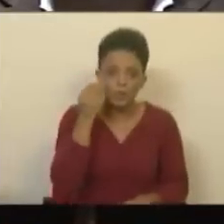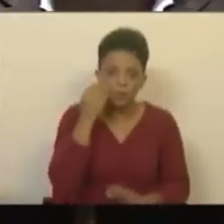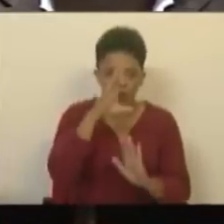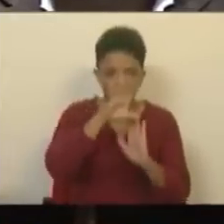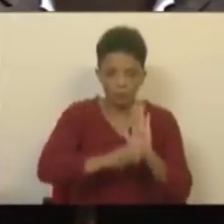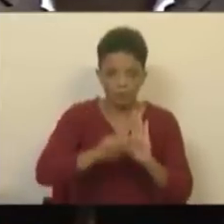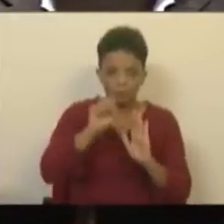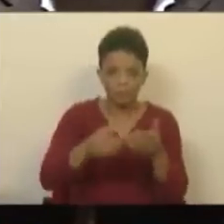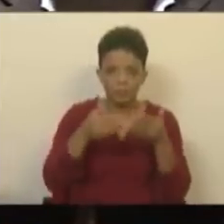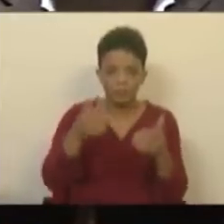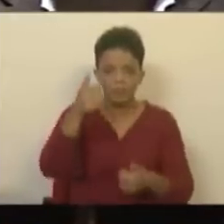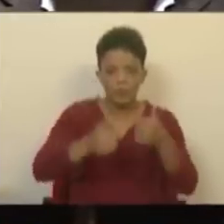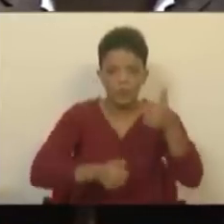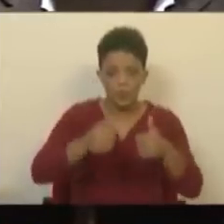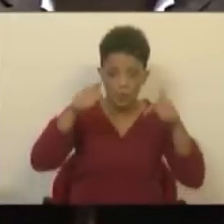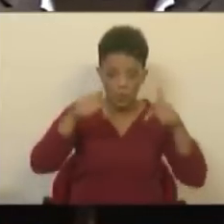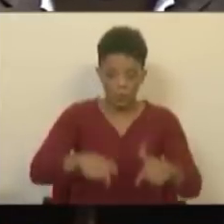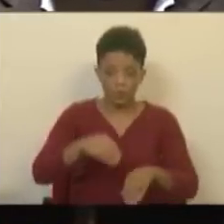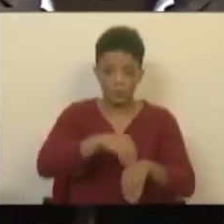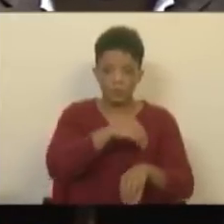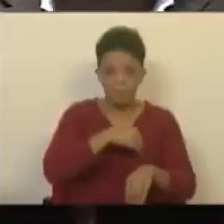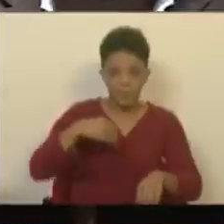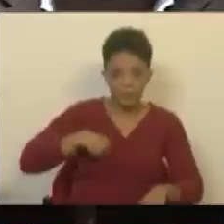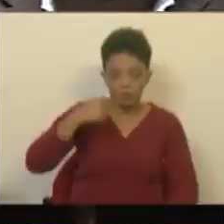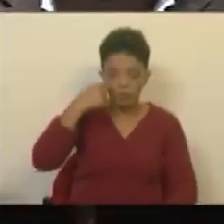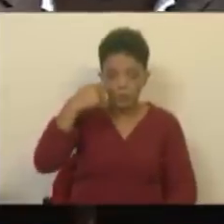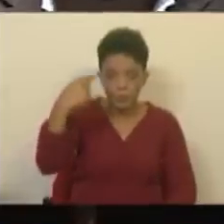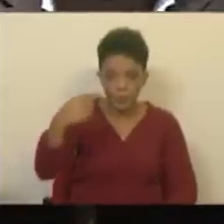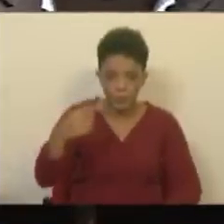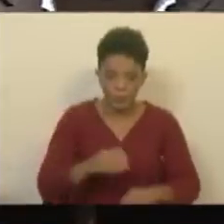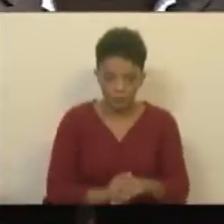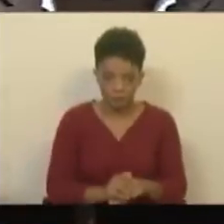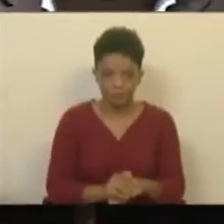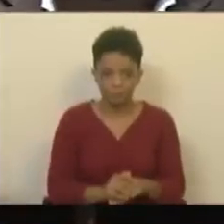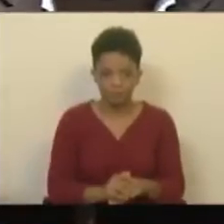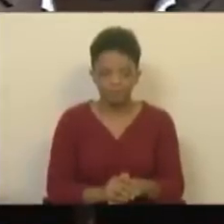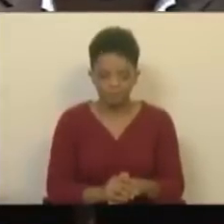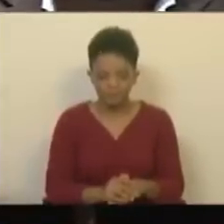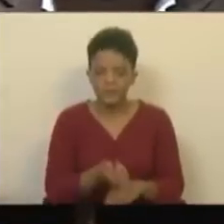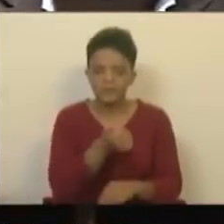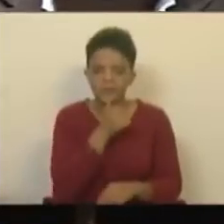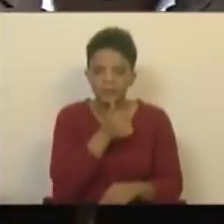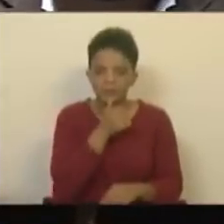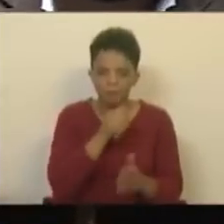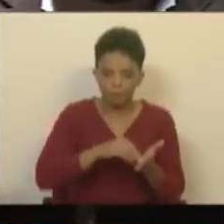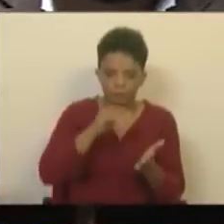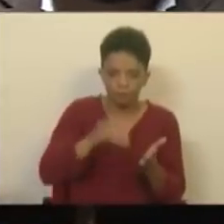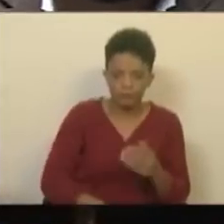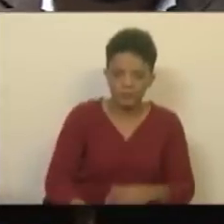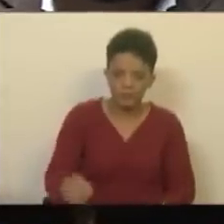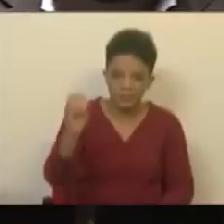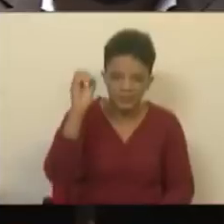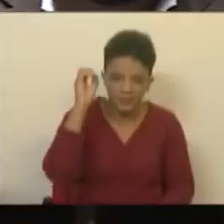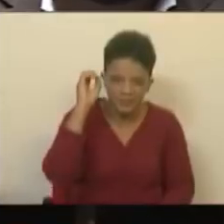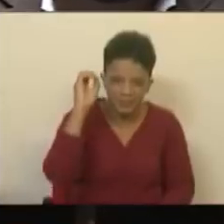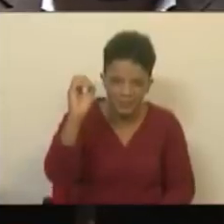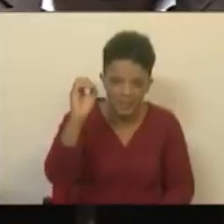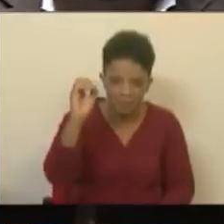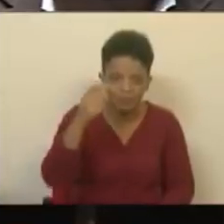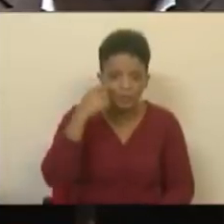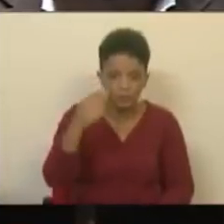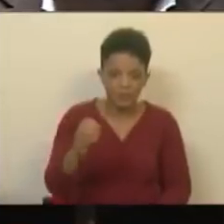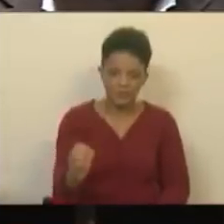no despacho da abertura de concurso de hoje para médicos especialistas tenham decidido contratar zero zero